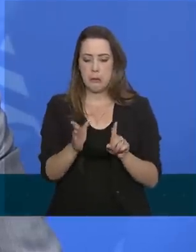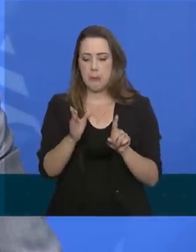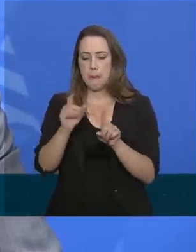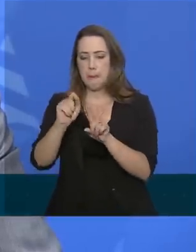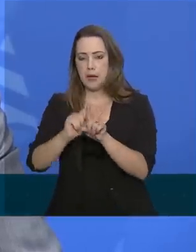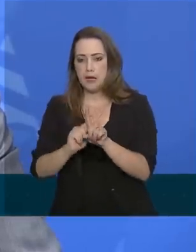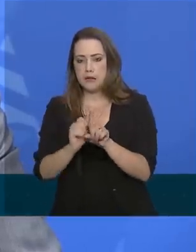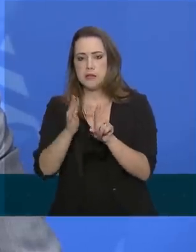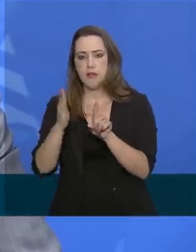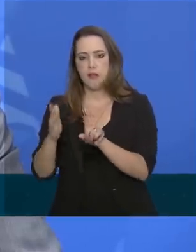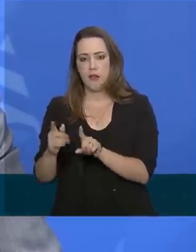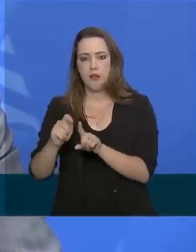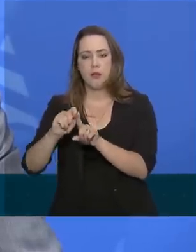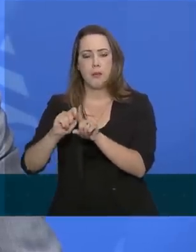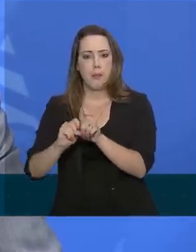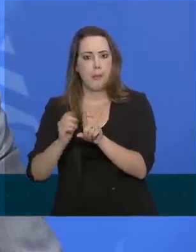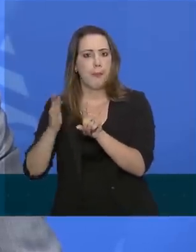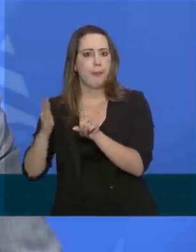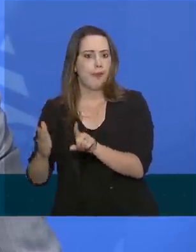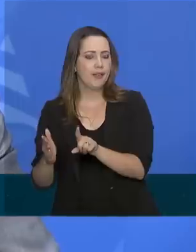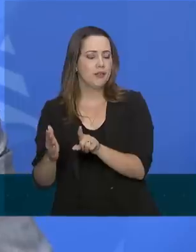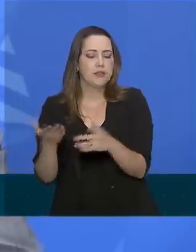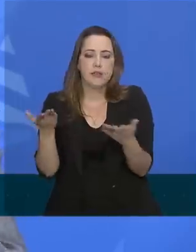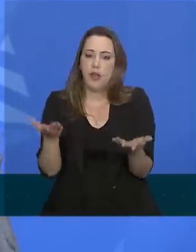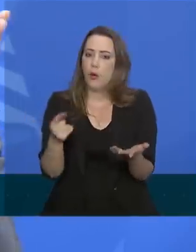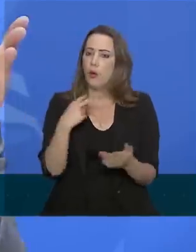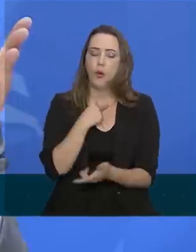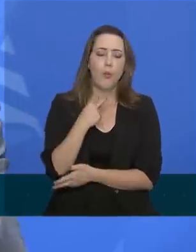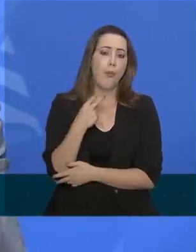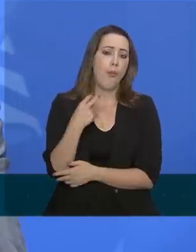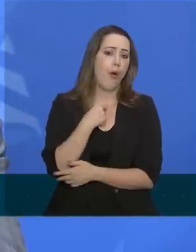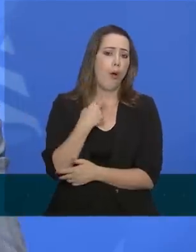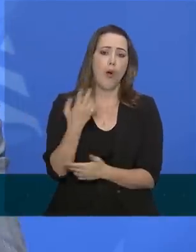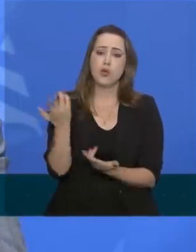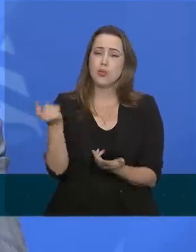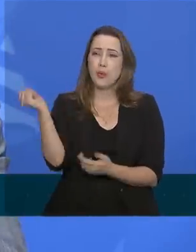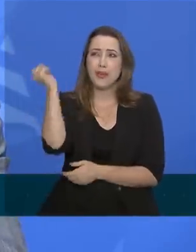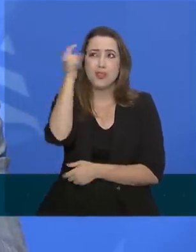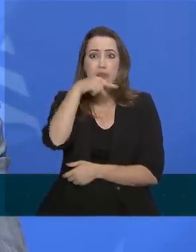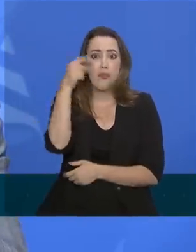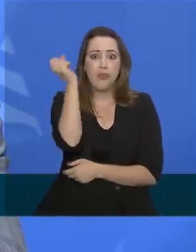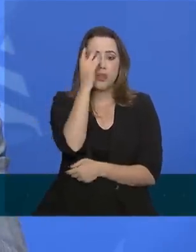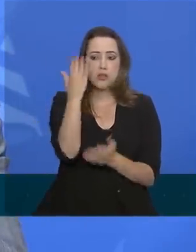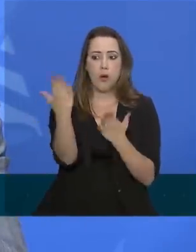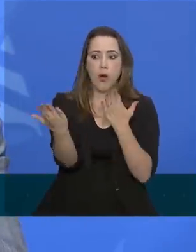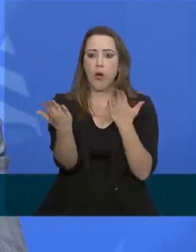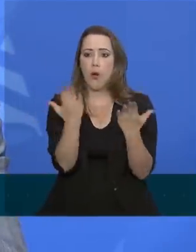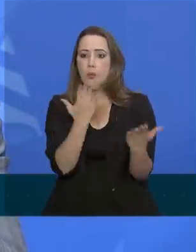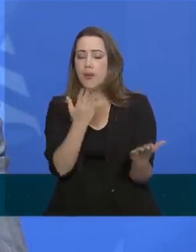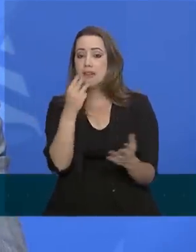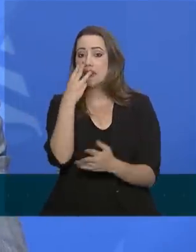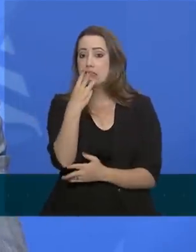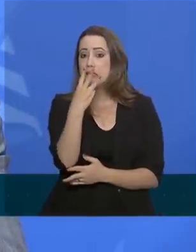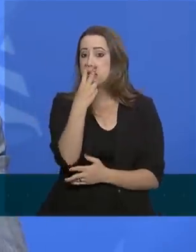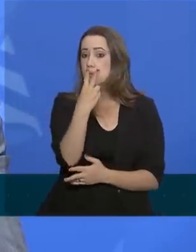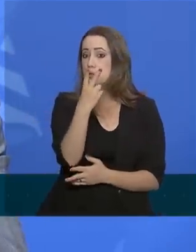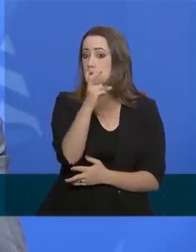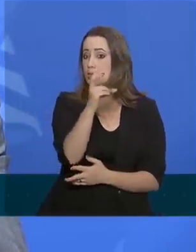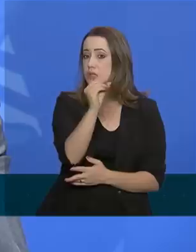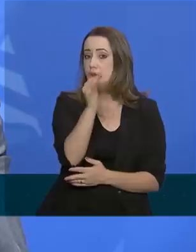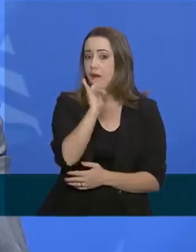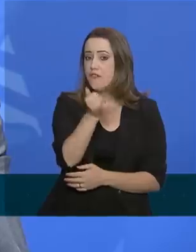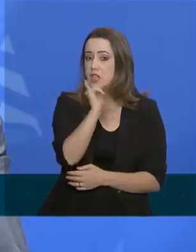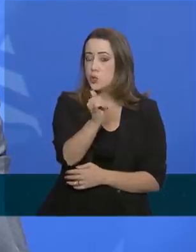explica que não se deve fazer porque porque a complexidade dos 3250 alertas de desmatamento não